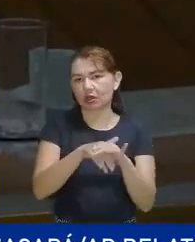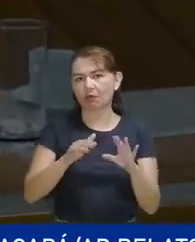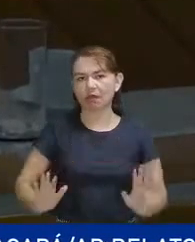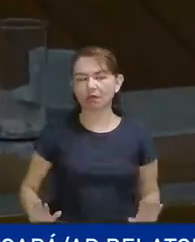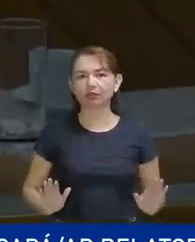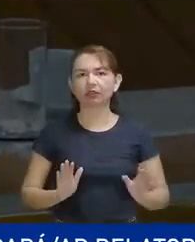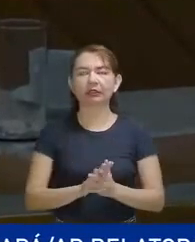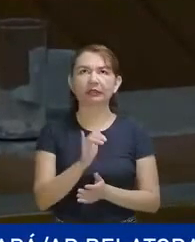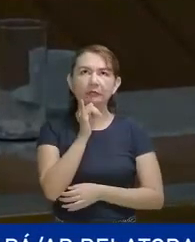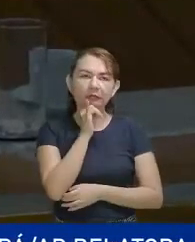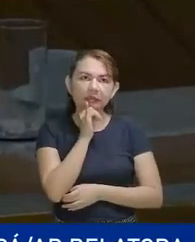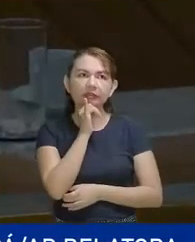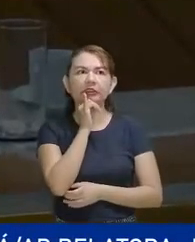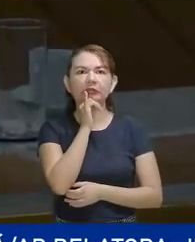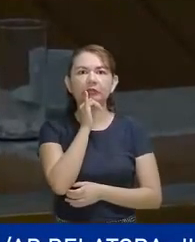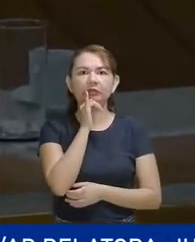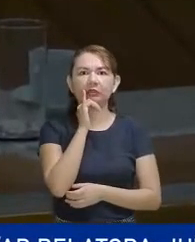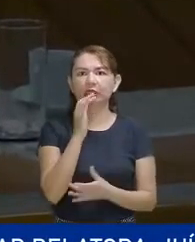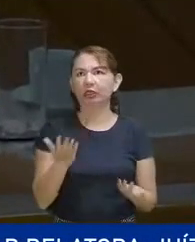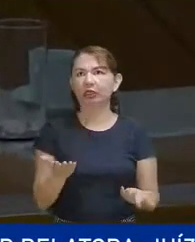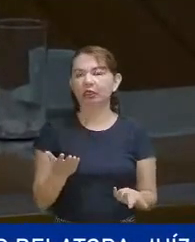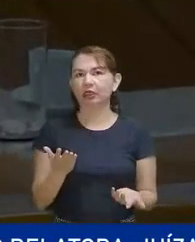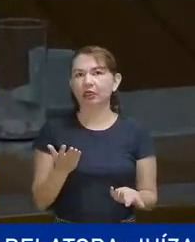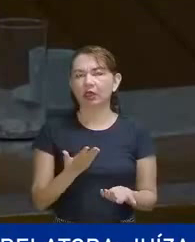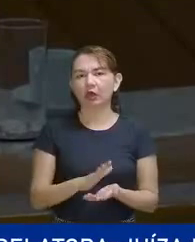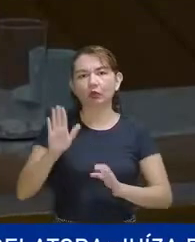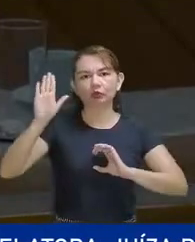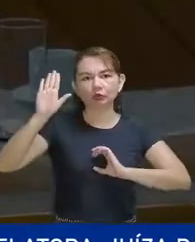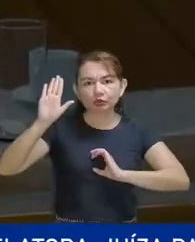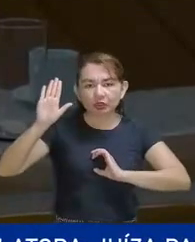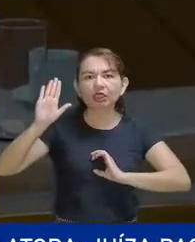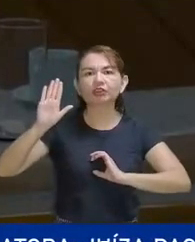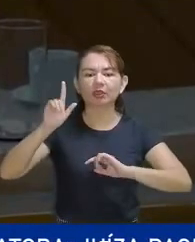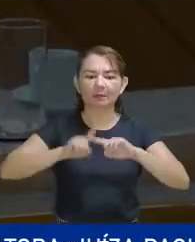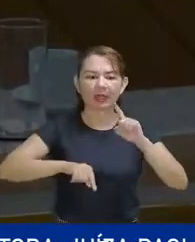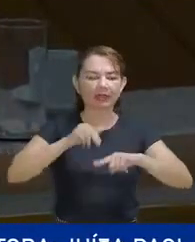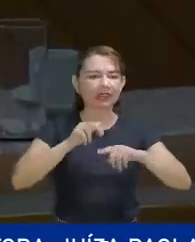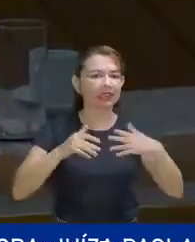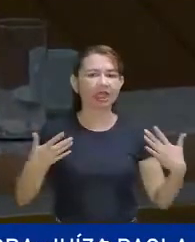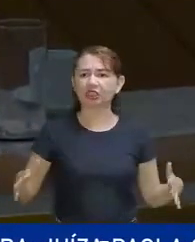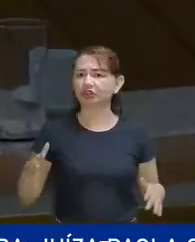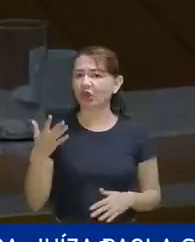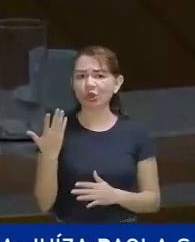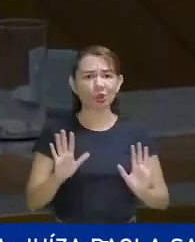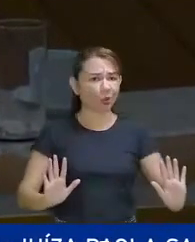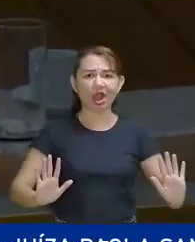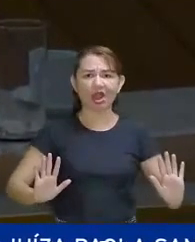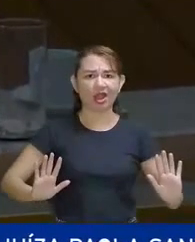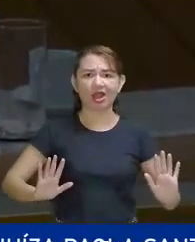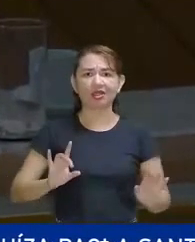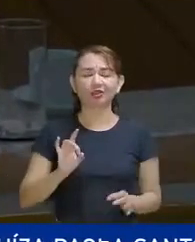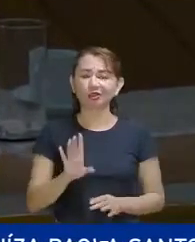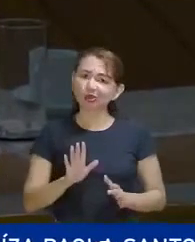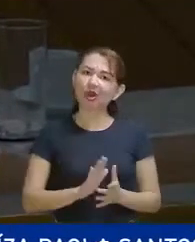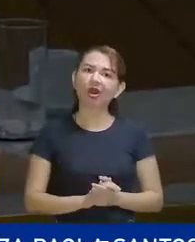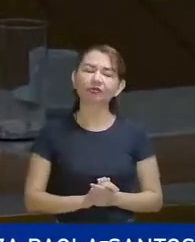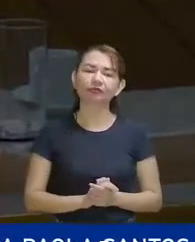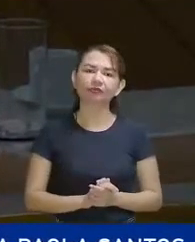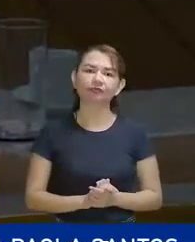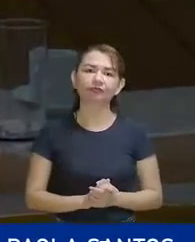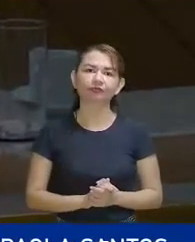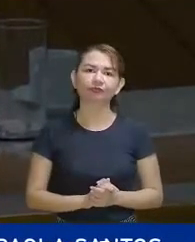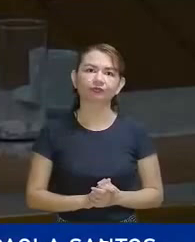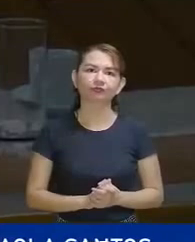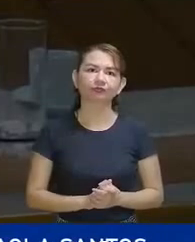que optam, por exemplo, em não utilizar material físico mais. A maioria dos candidatos hoje opta mesmo para fazer